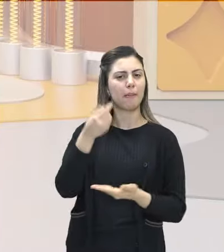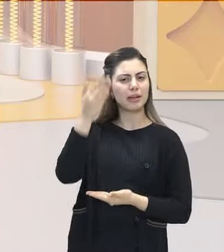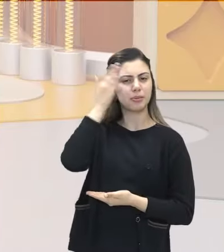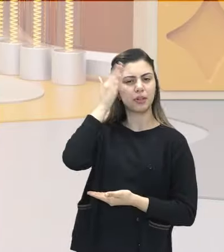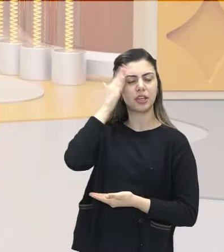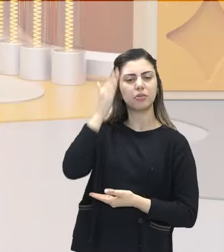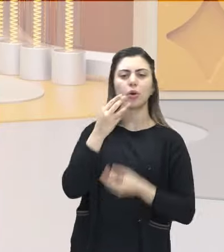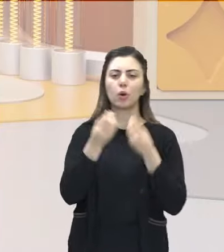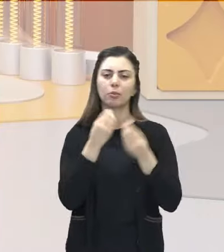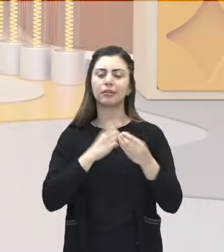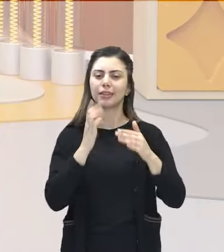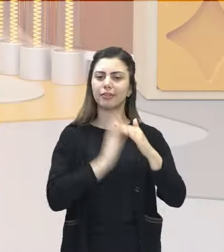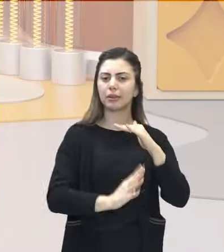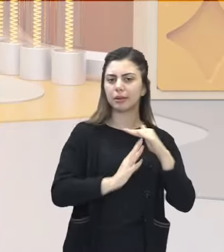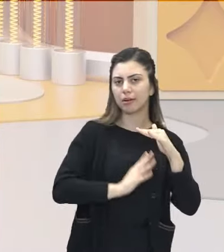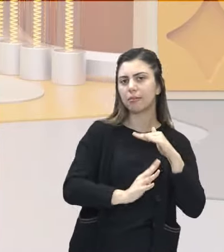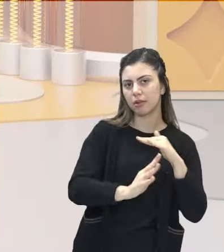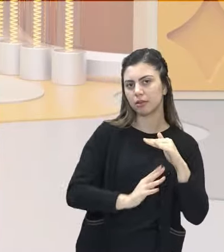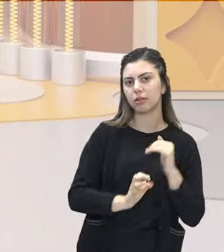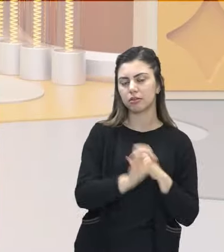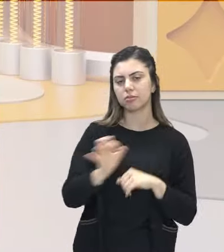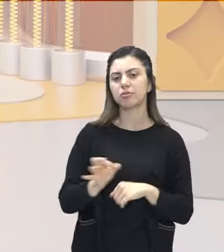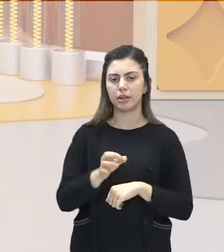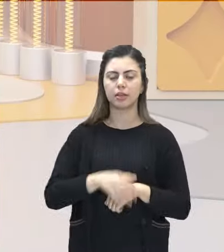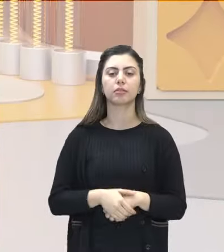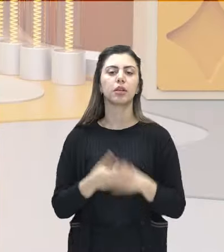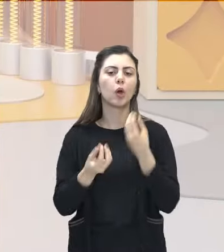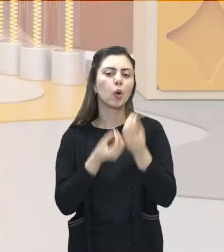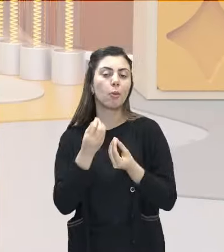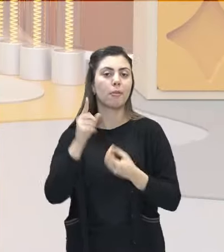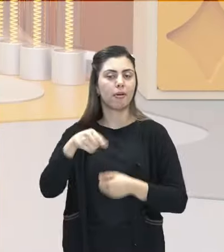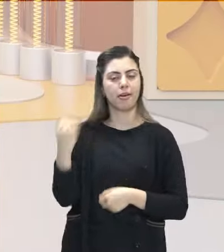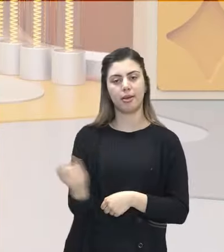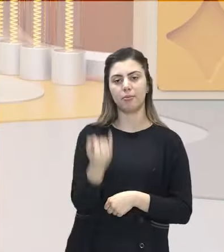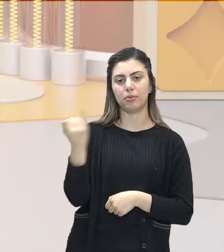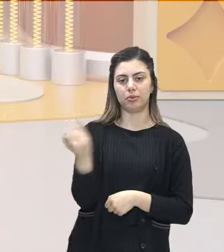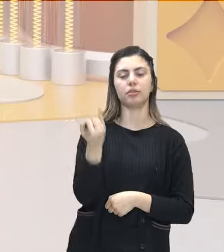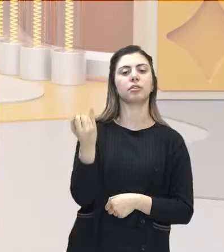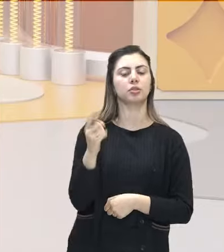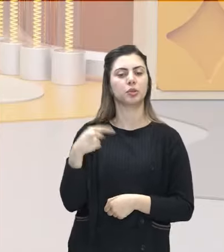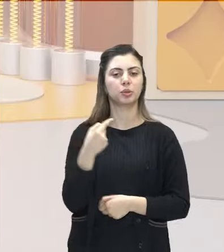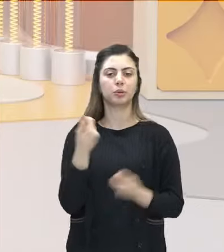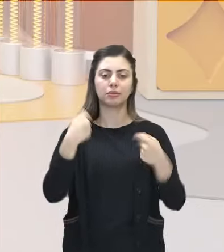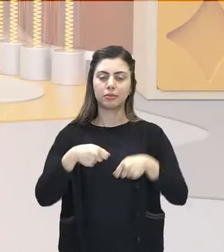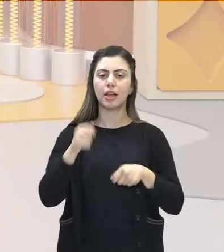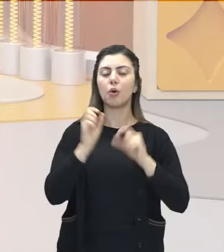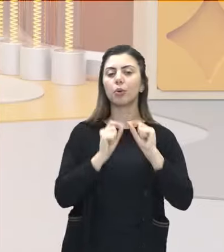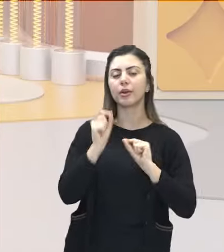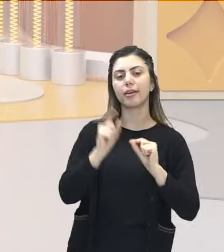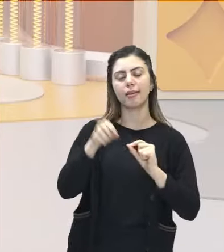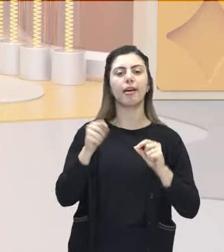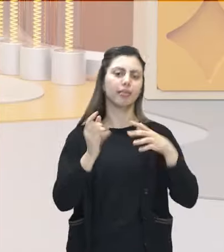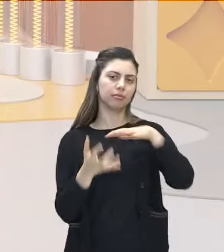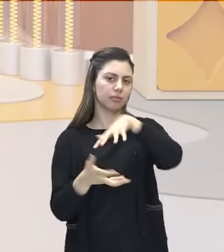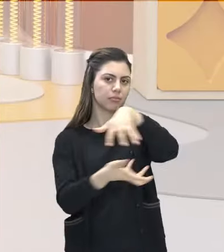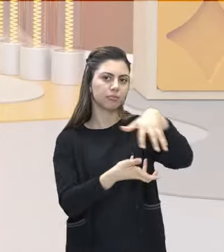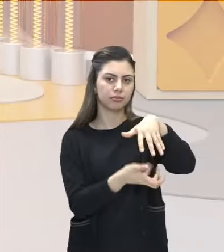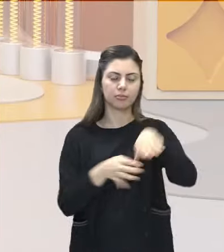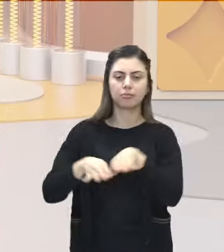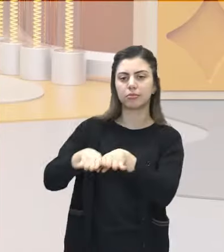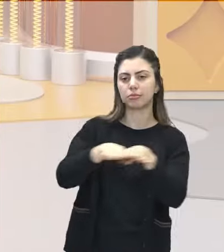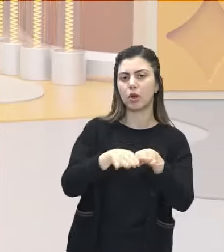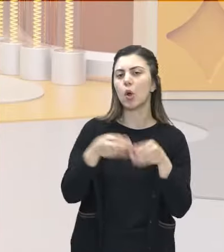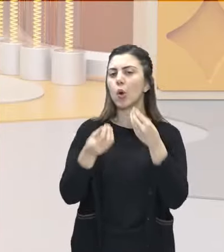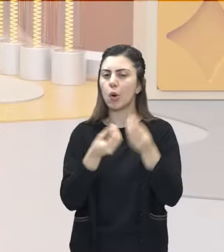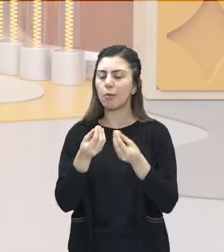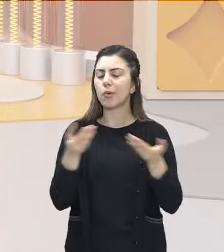migratórias como os fluxos migratórios foram importantes para que a gente tenha essa distribuição da população mundial como ela é